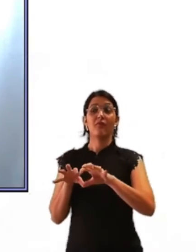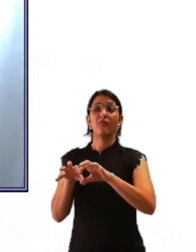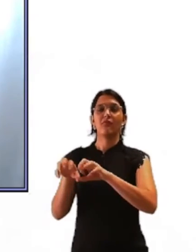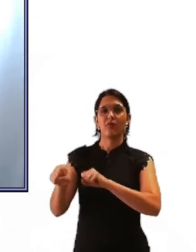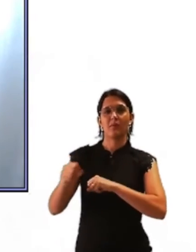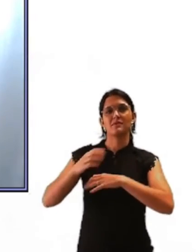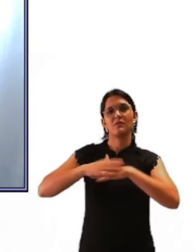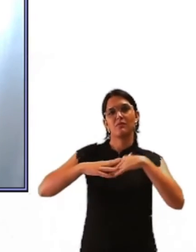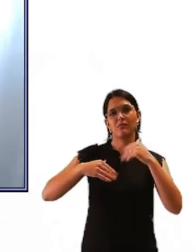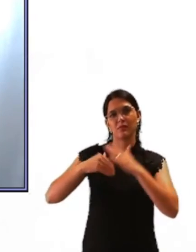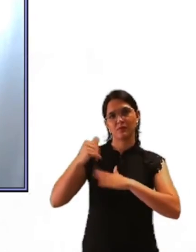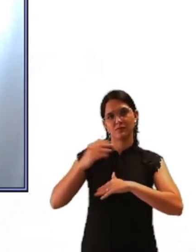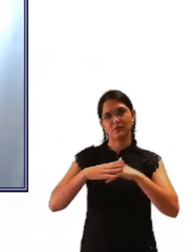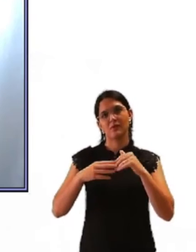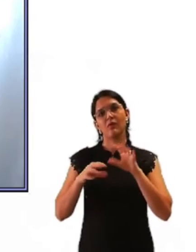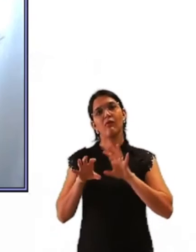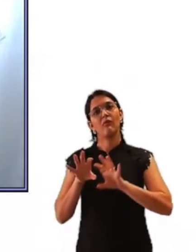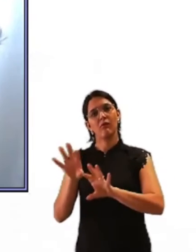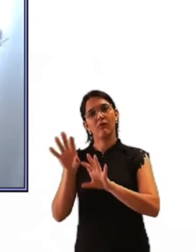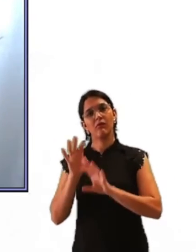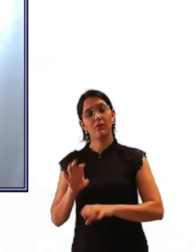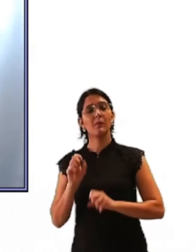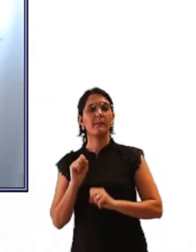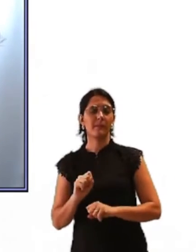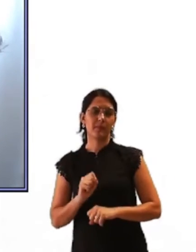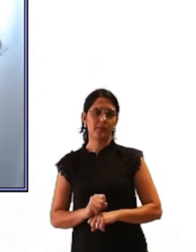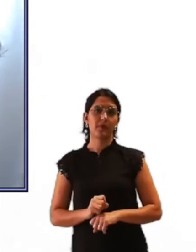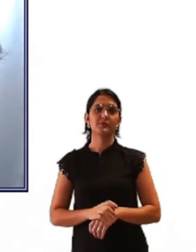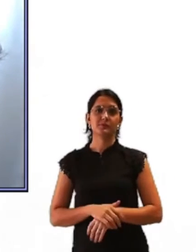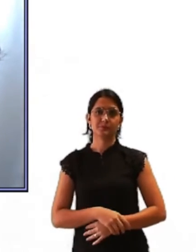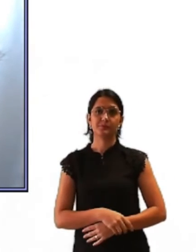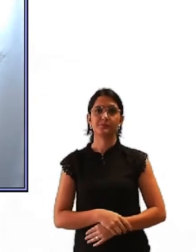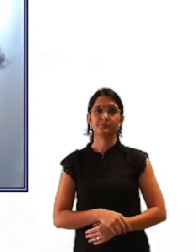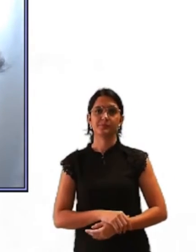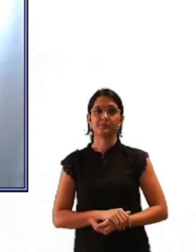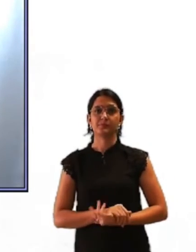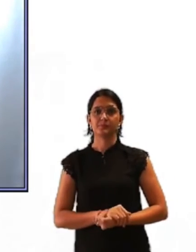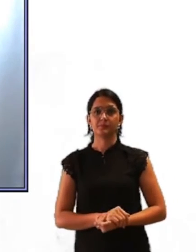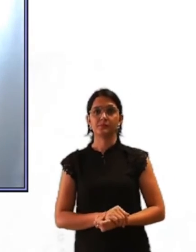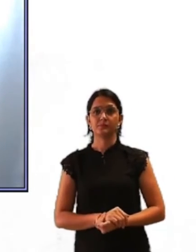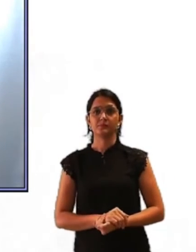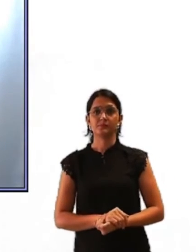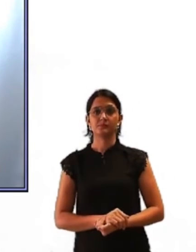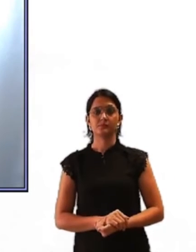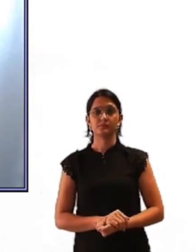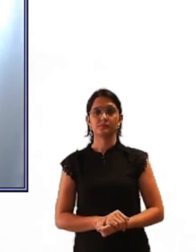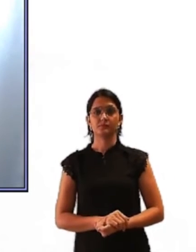profissional, a sua atuação anterior.